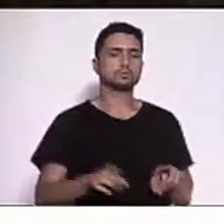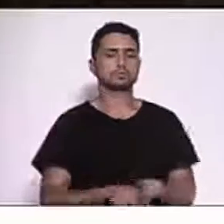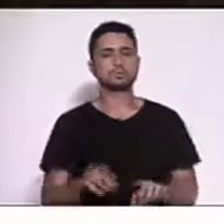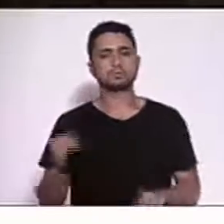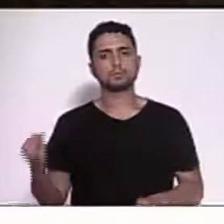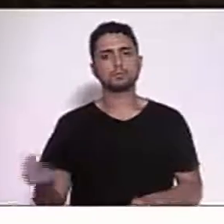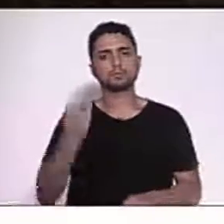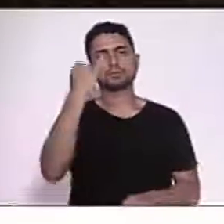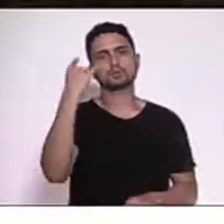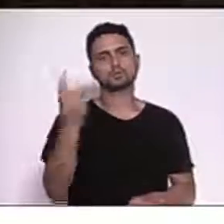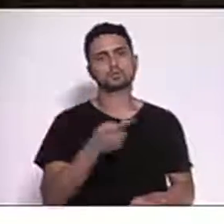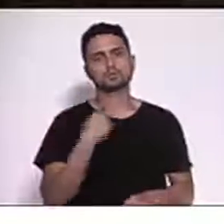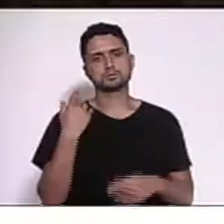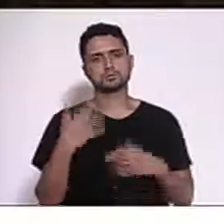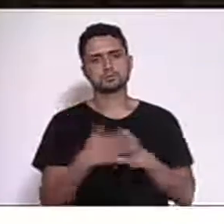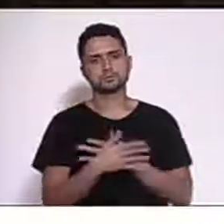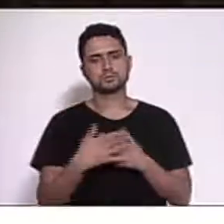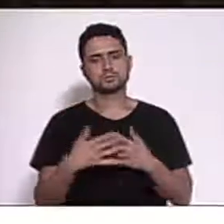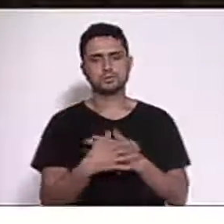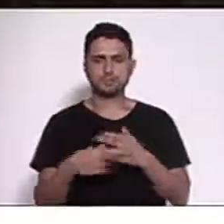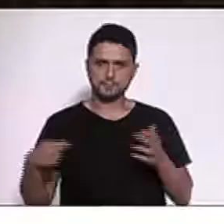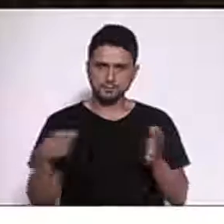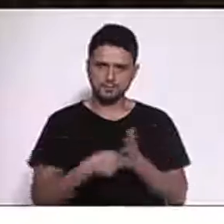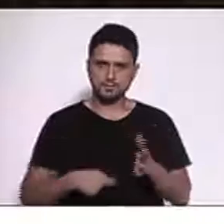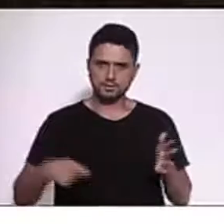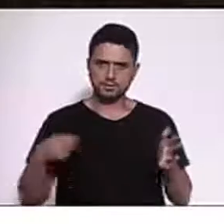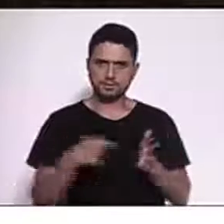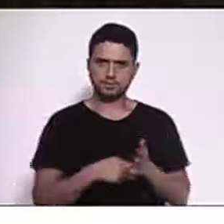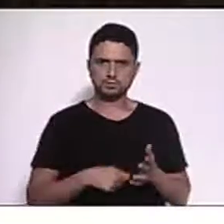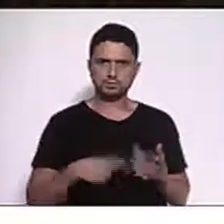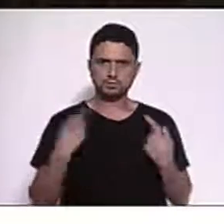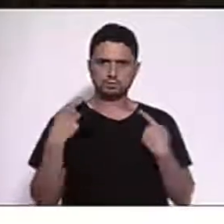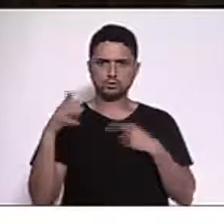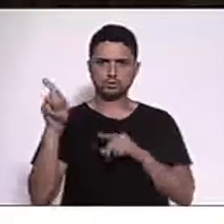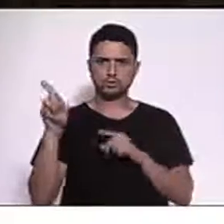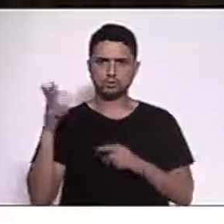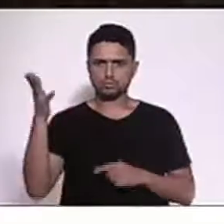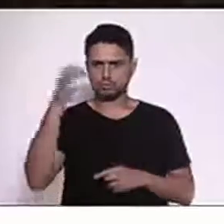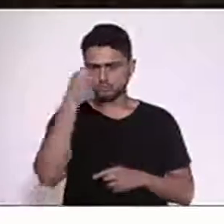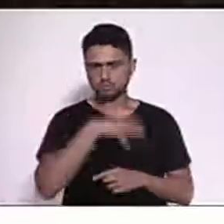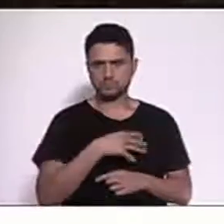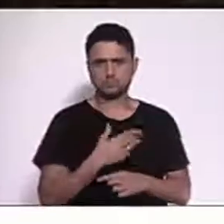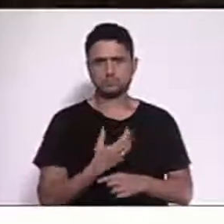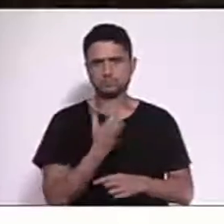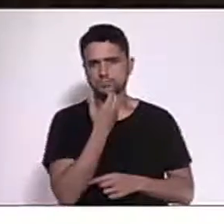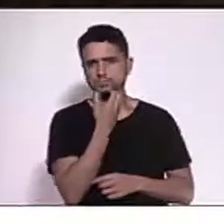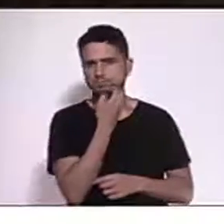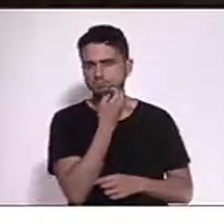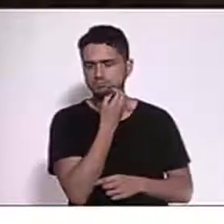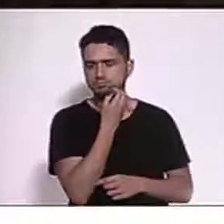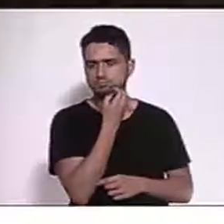gente enfrentar isto para reverter a tendência perversa como se pretende construir o país atualmente.